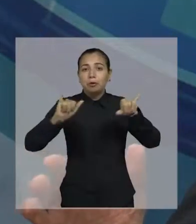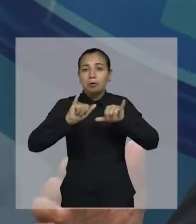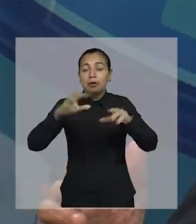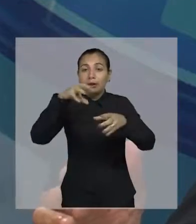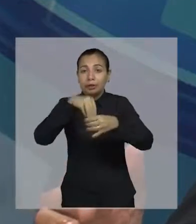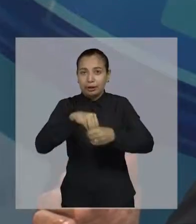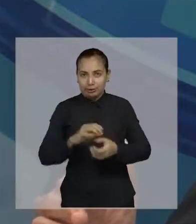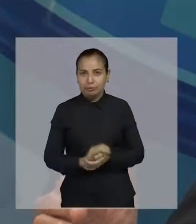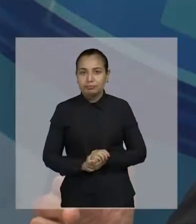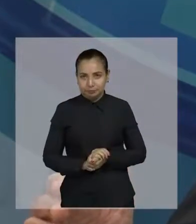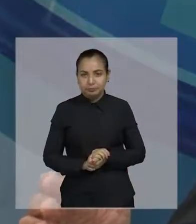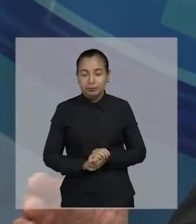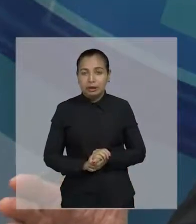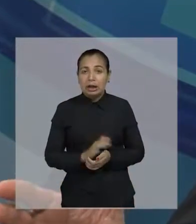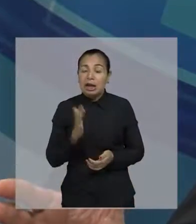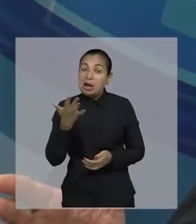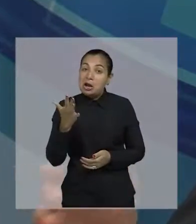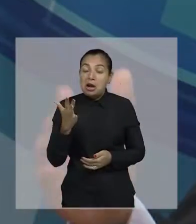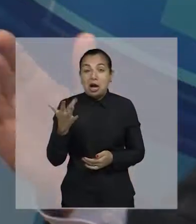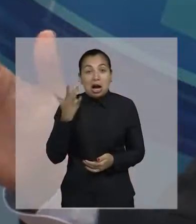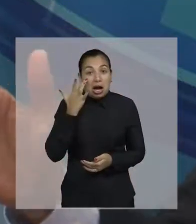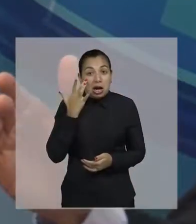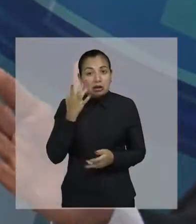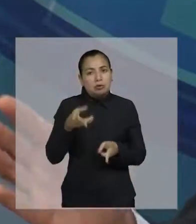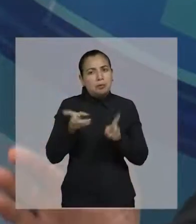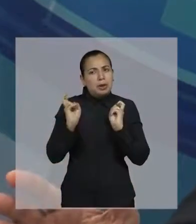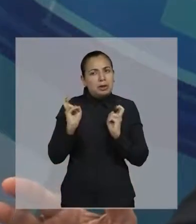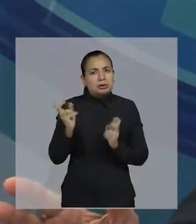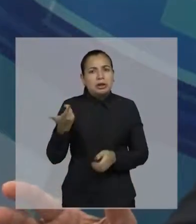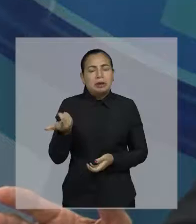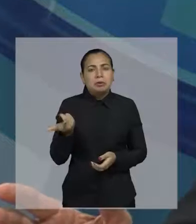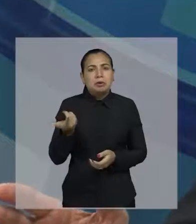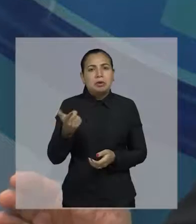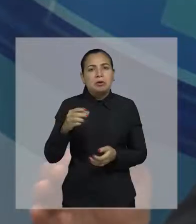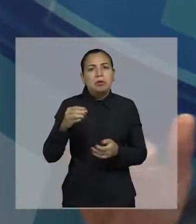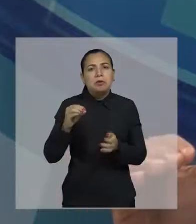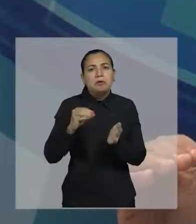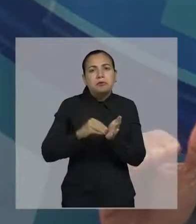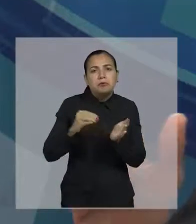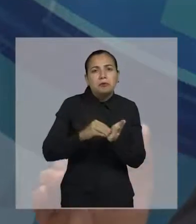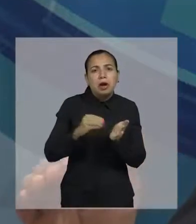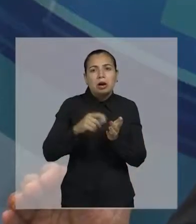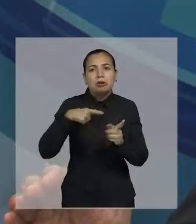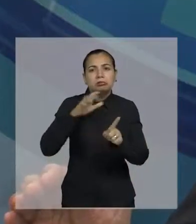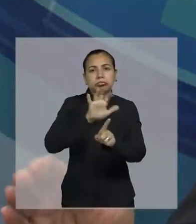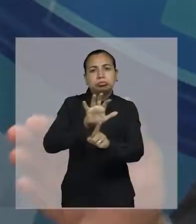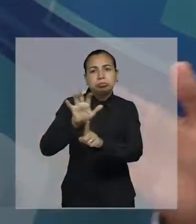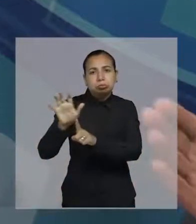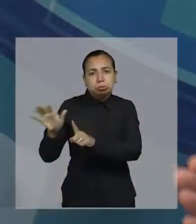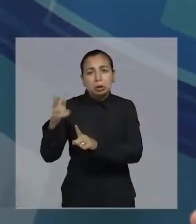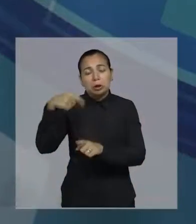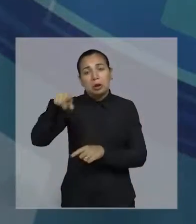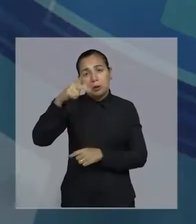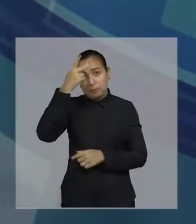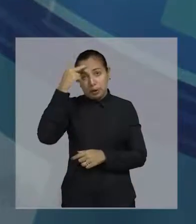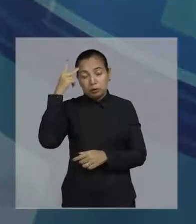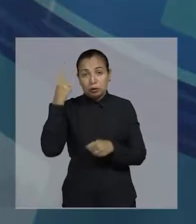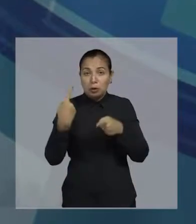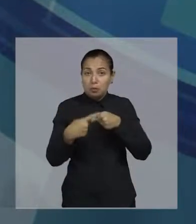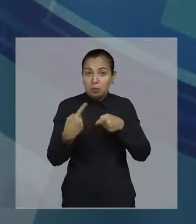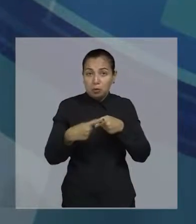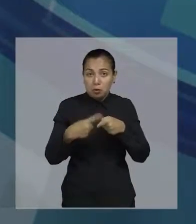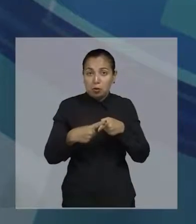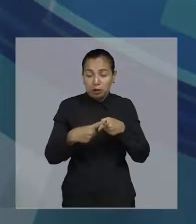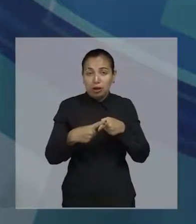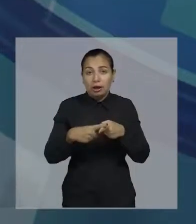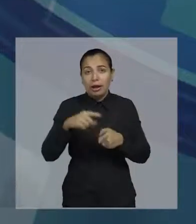Pode ser que elas não influenciem tanto, tem uns analistas que estão dizendo que grande parte da população brasileira ainda se